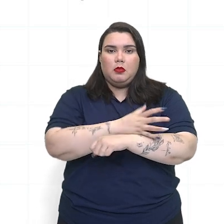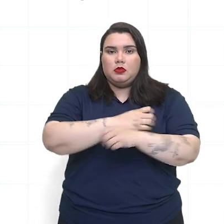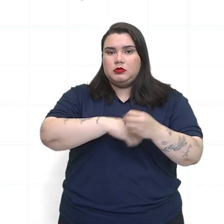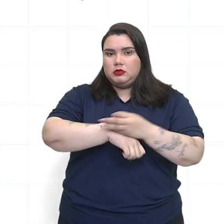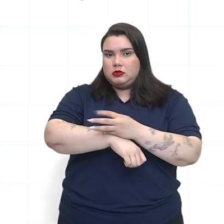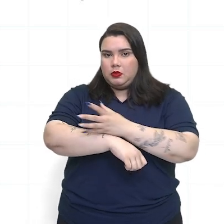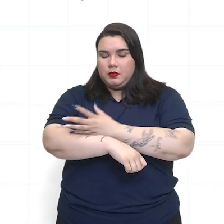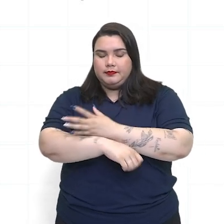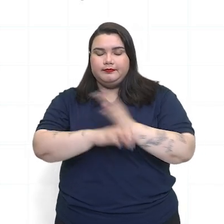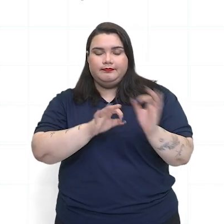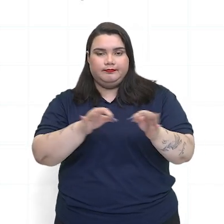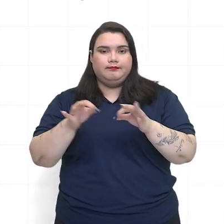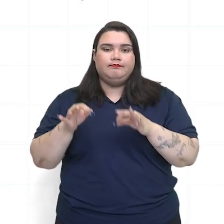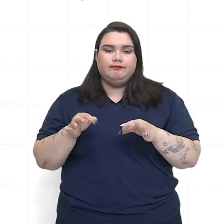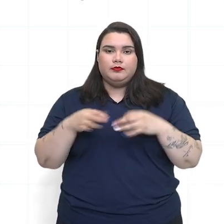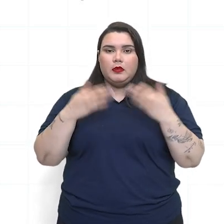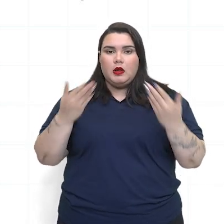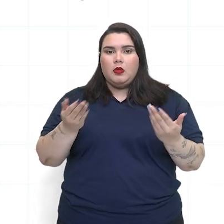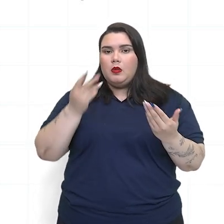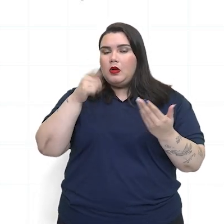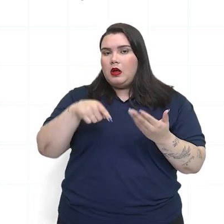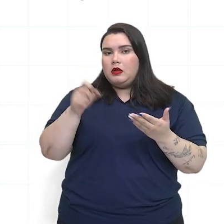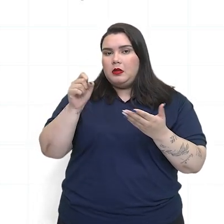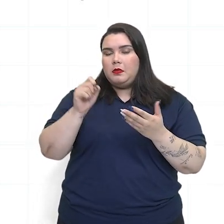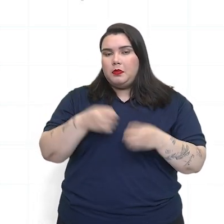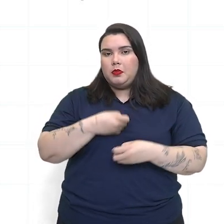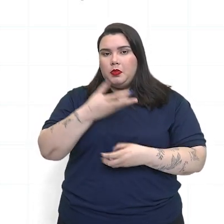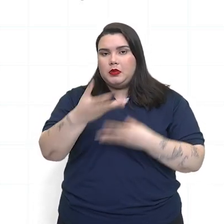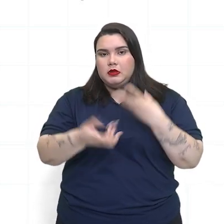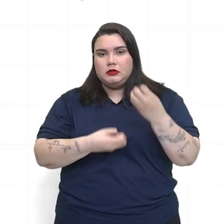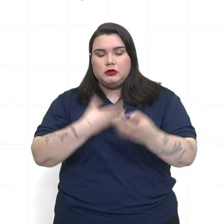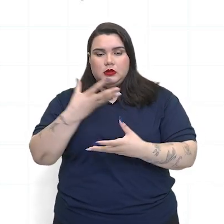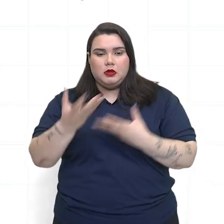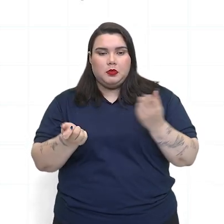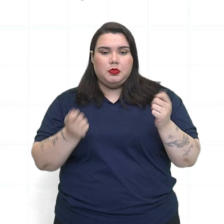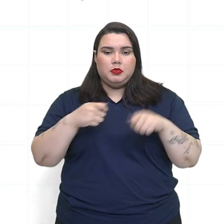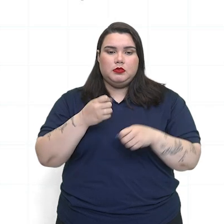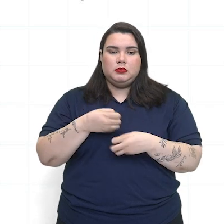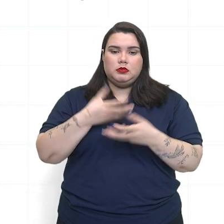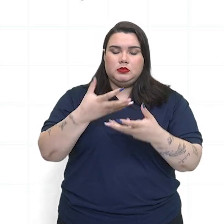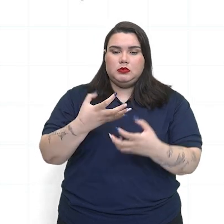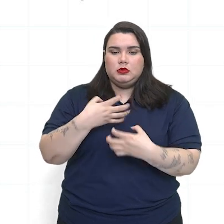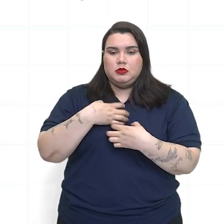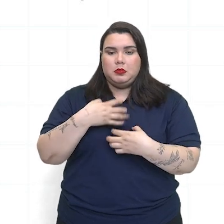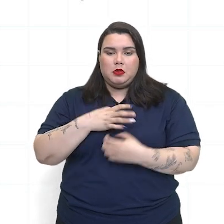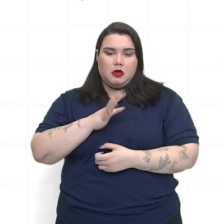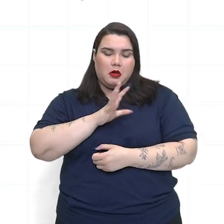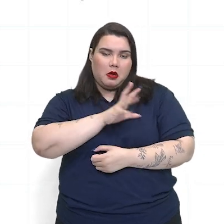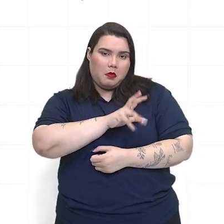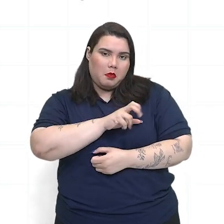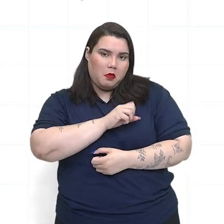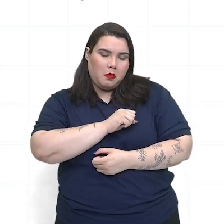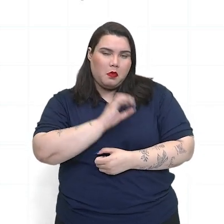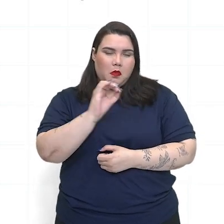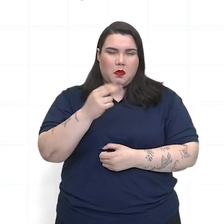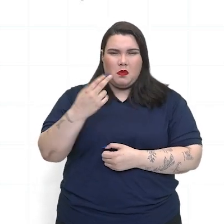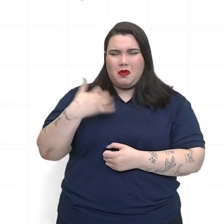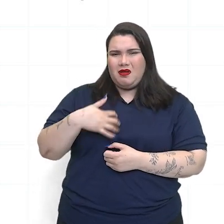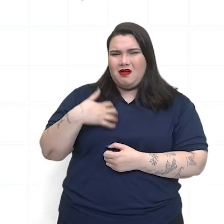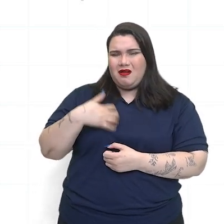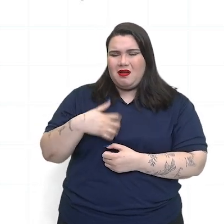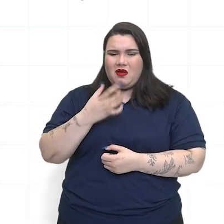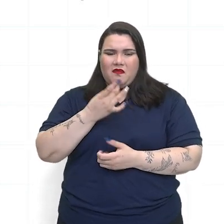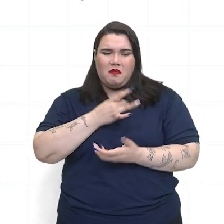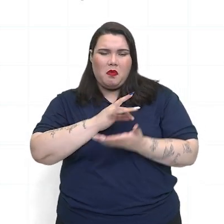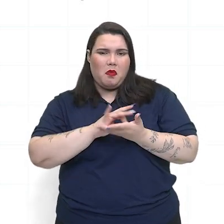leitor. Então, a poesia é isso. Ela pode expressar emoções de amor, pode expressar emoções de raiva, de ódio,